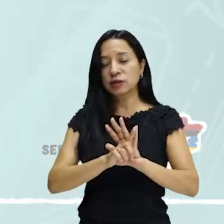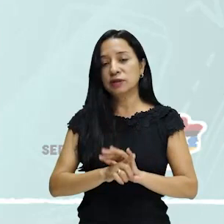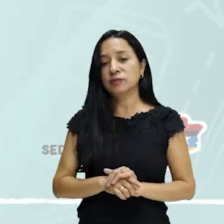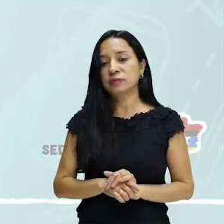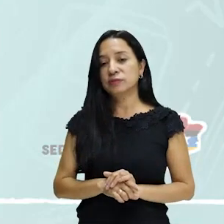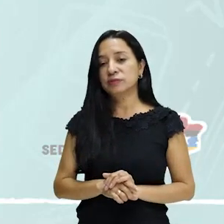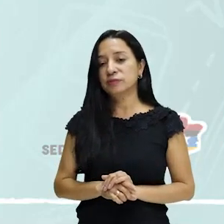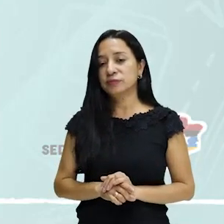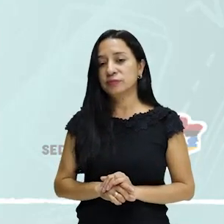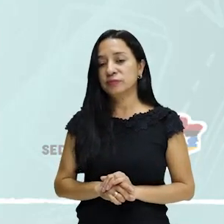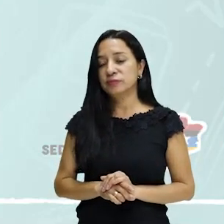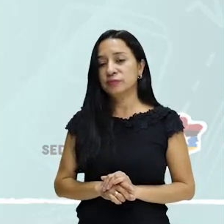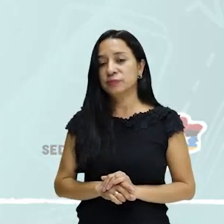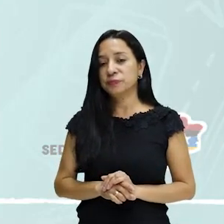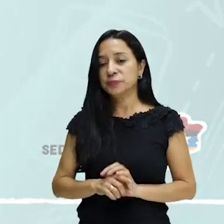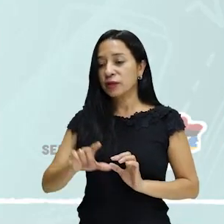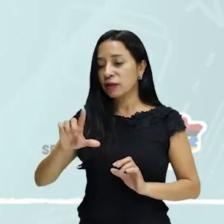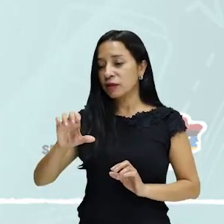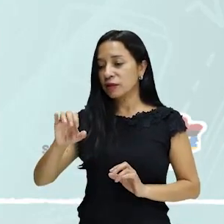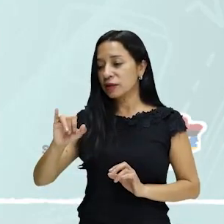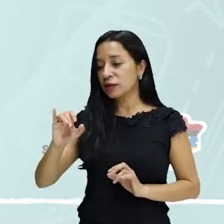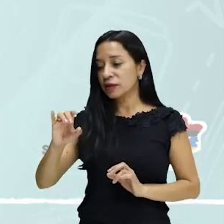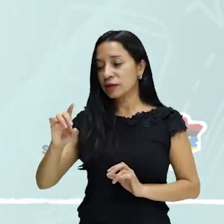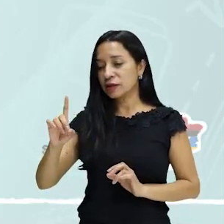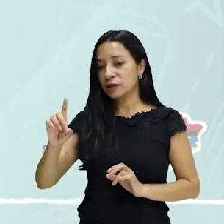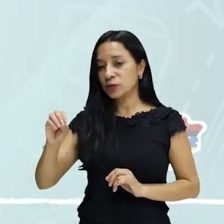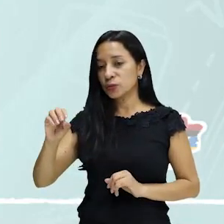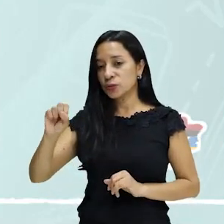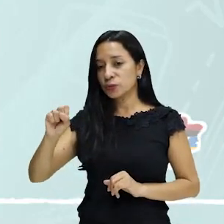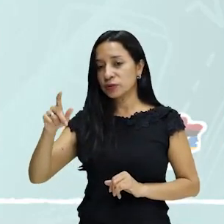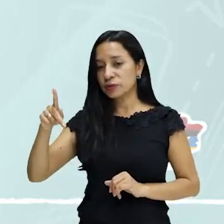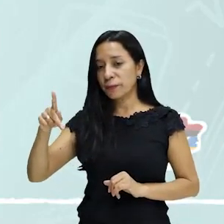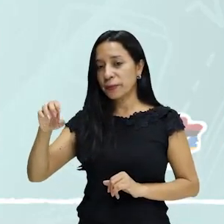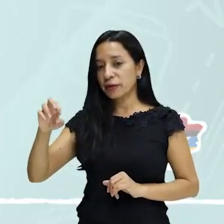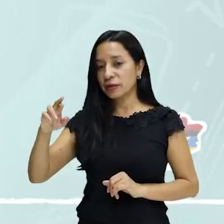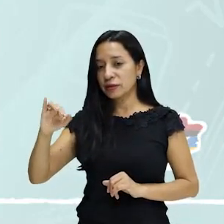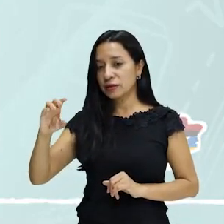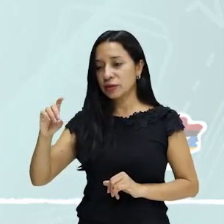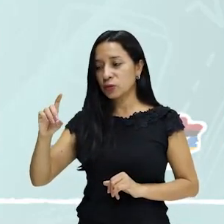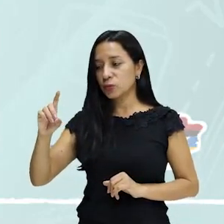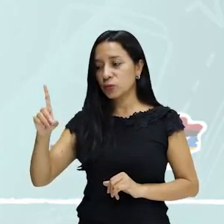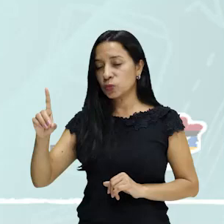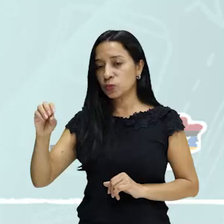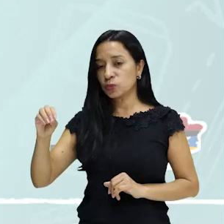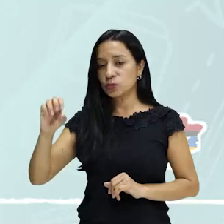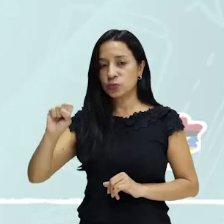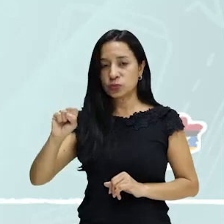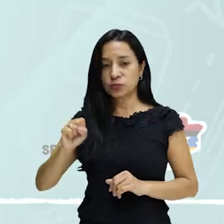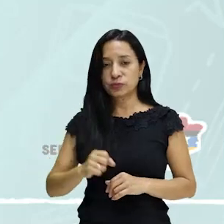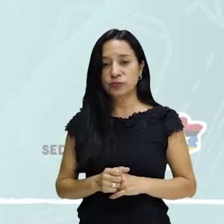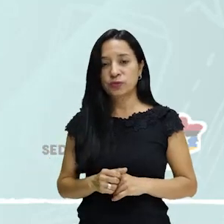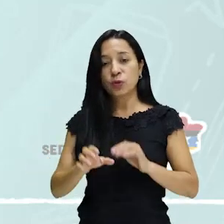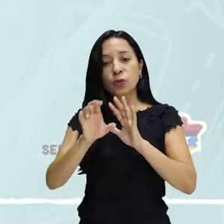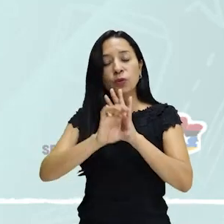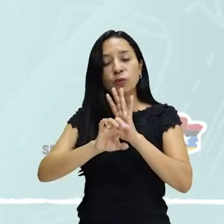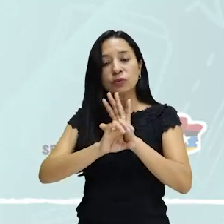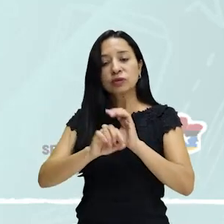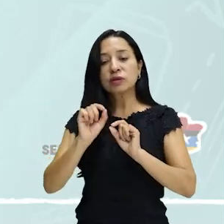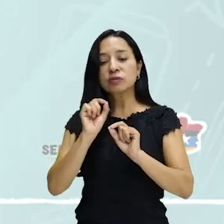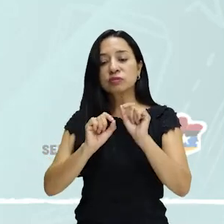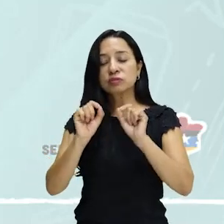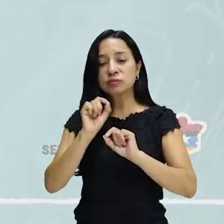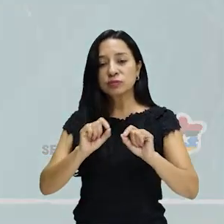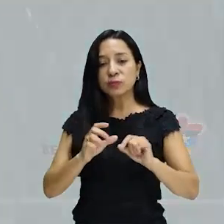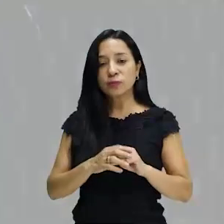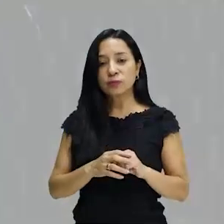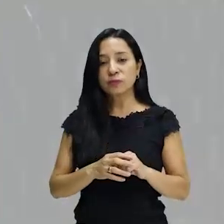dos períodos, certo? Período aí de translação. Bom, em sua terceira